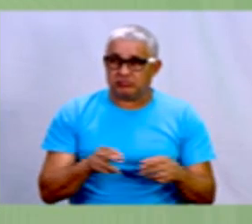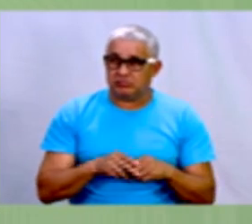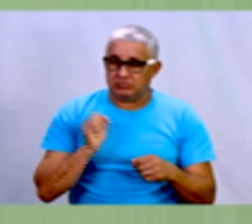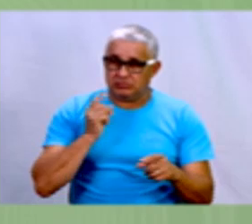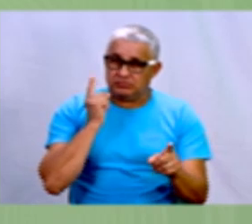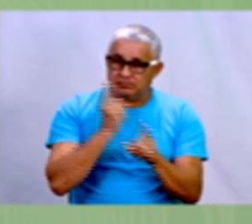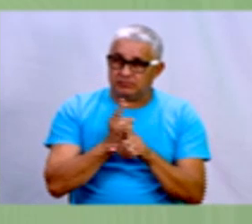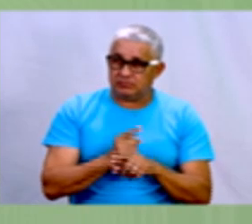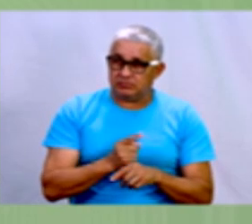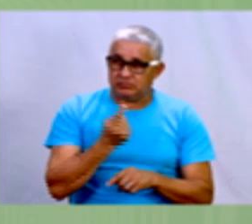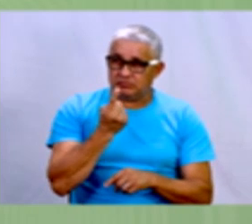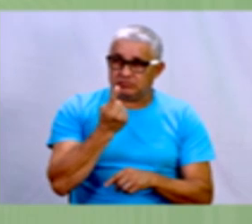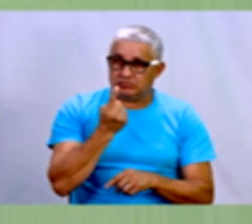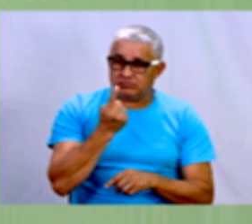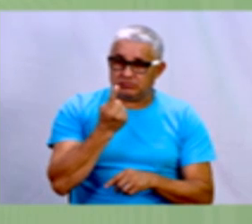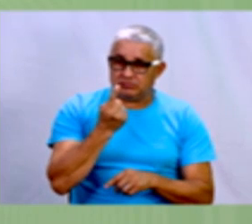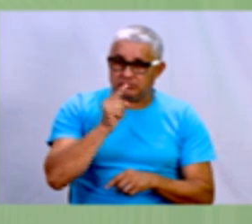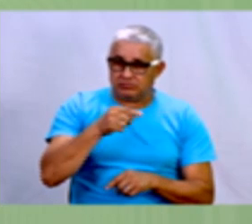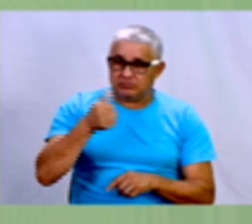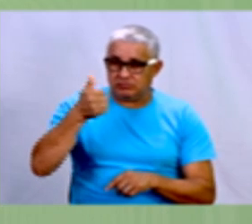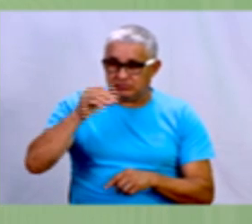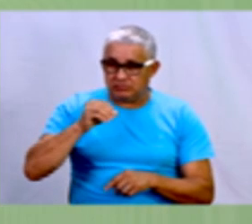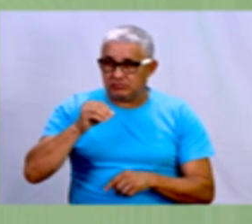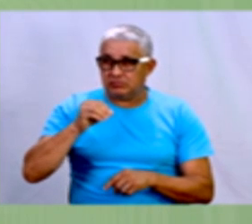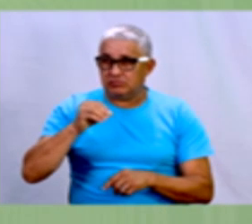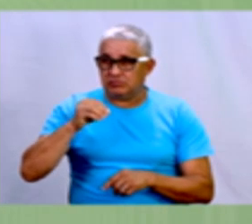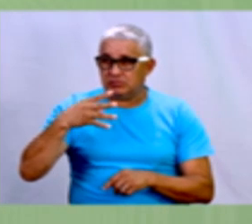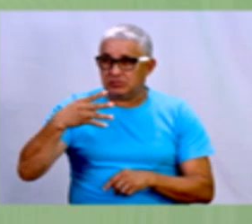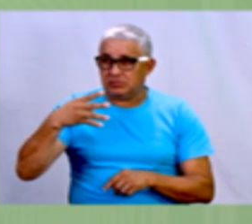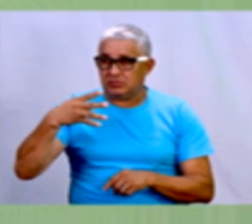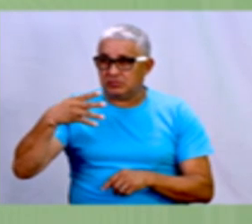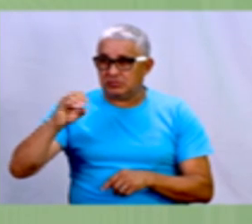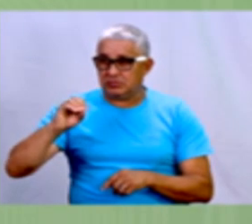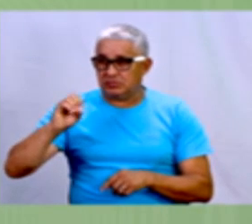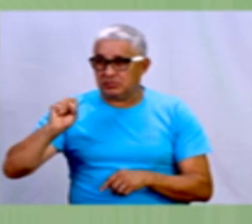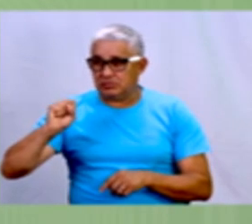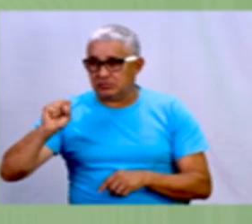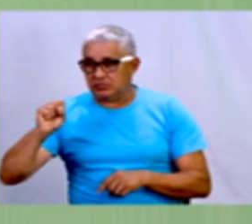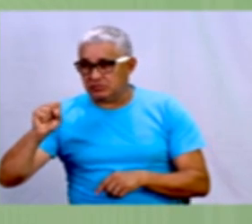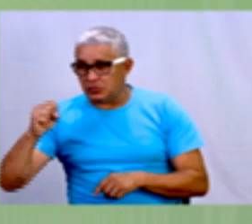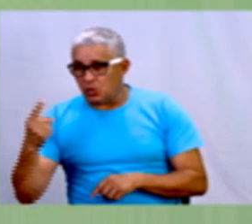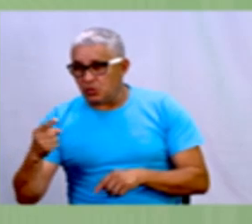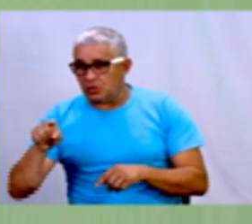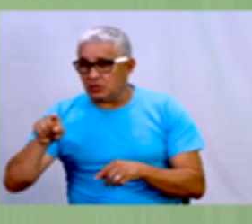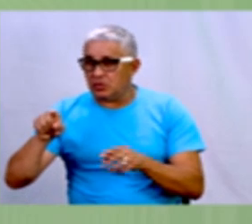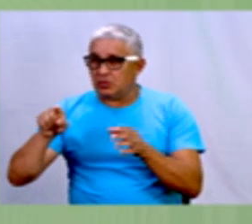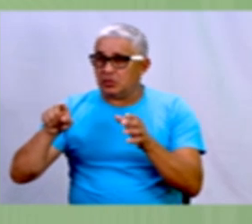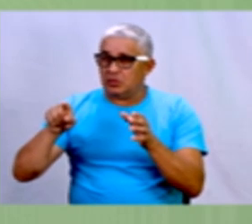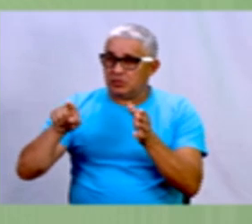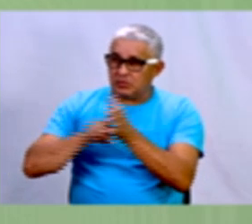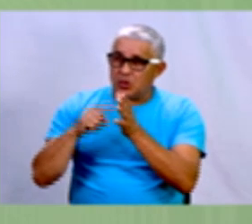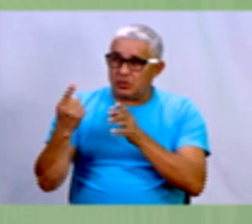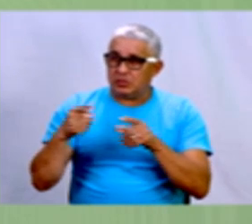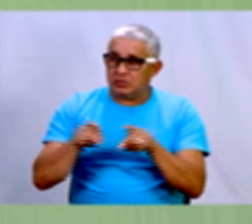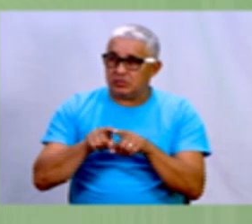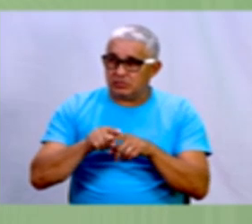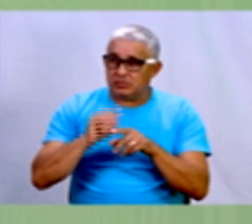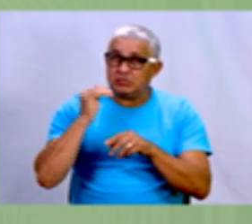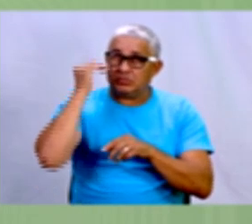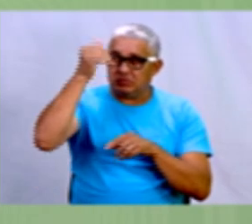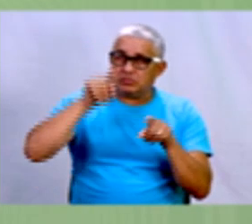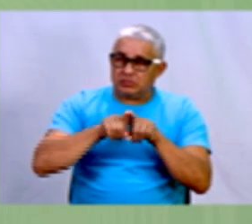encontrou 1,104081 aqui em cima, a gente vai encontrar embaixo também. Então, vai ficar 0,02